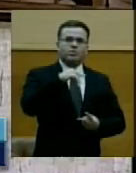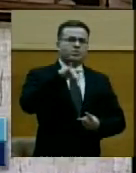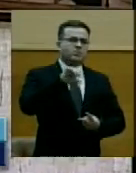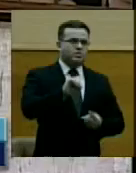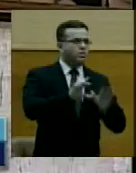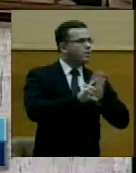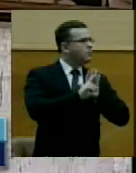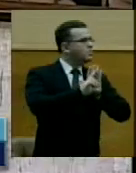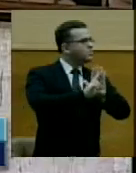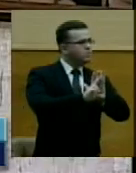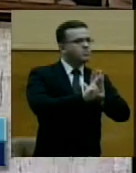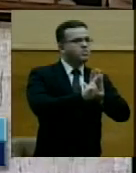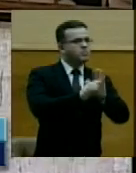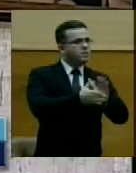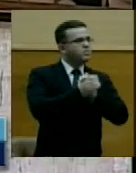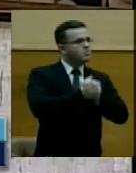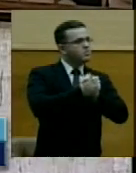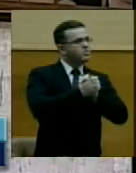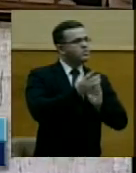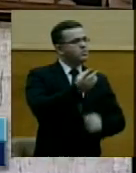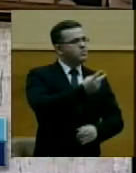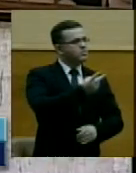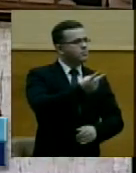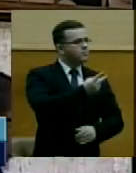aqui os homenageados.